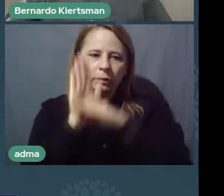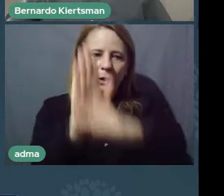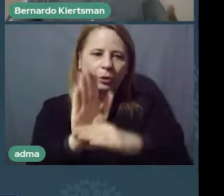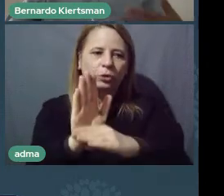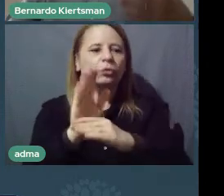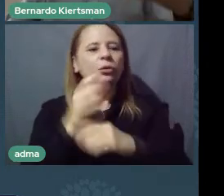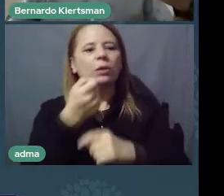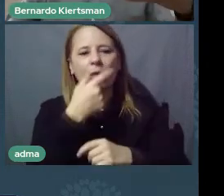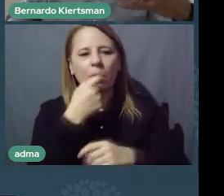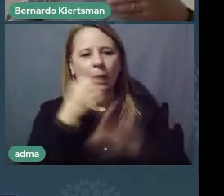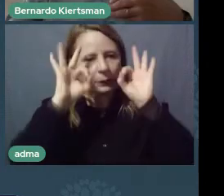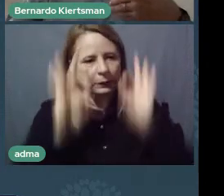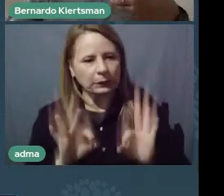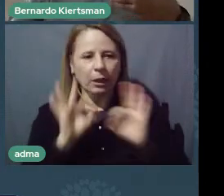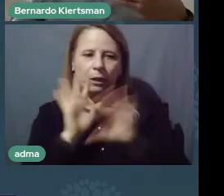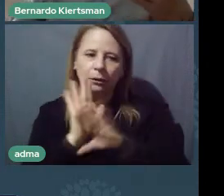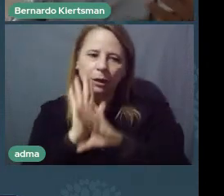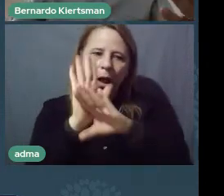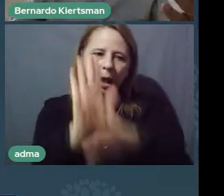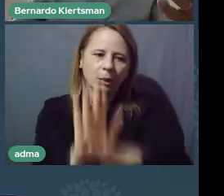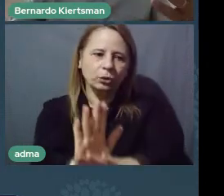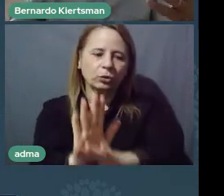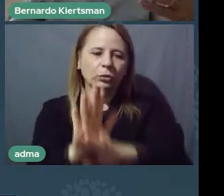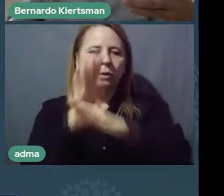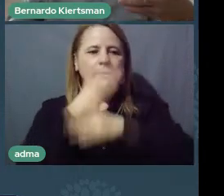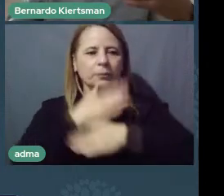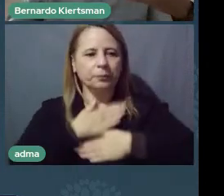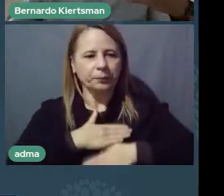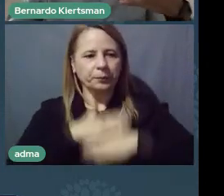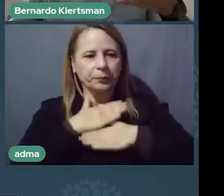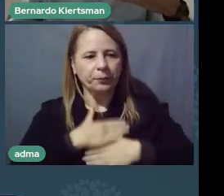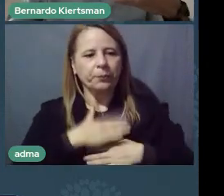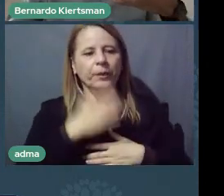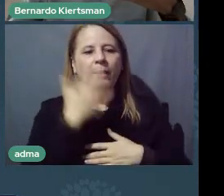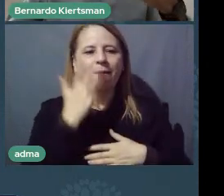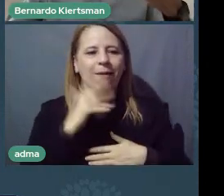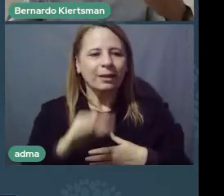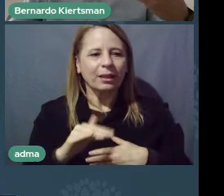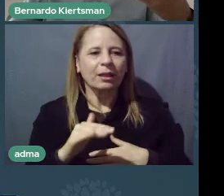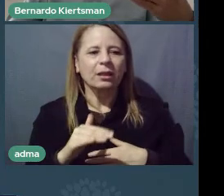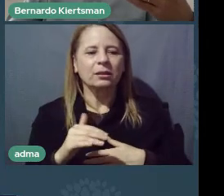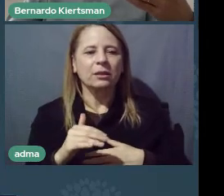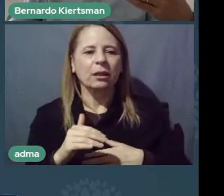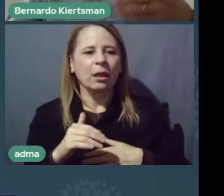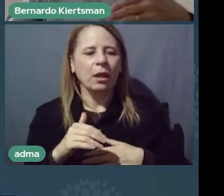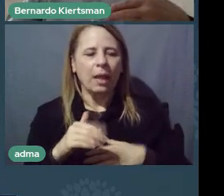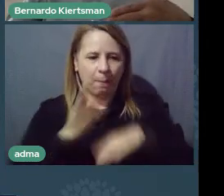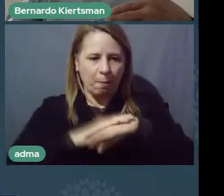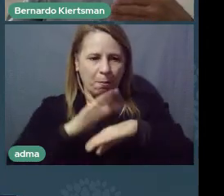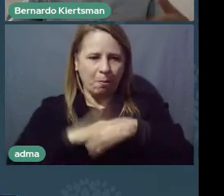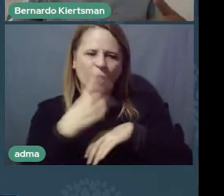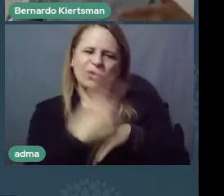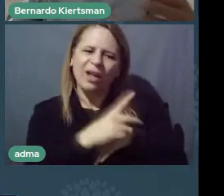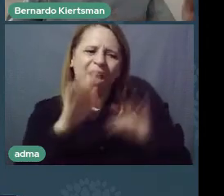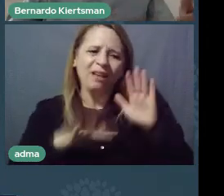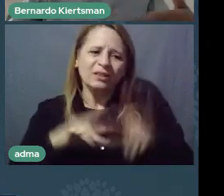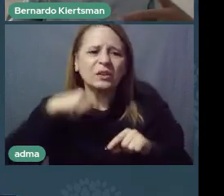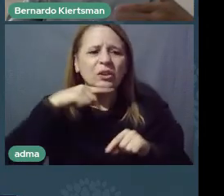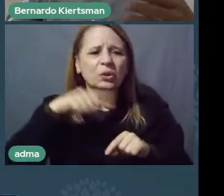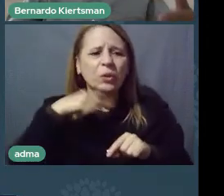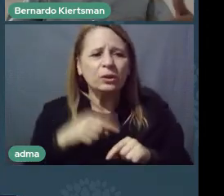forma adequada e de uma forma passiva. Quer dizer, a criança não precisa ter coordenação nenhuma para